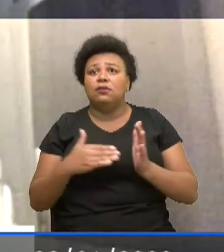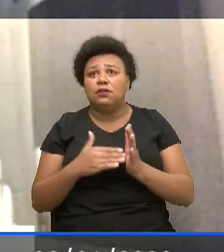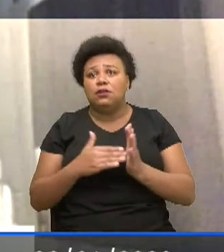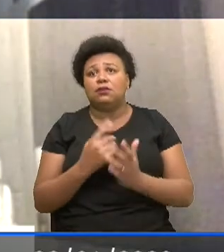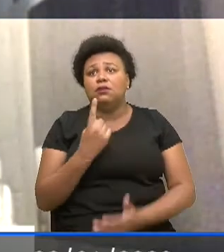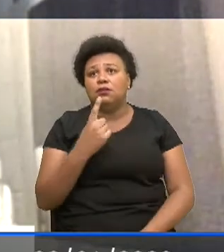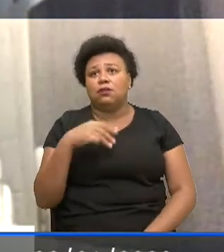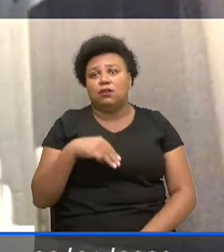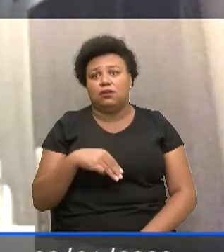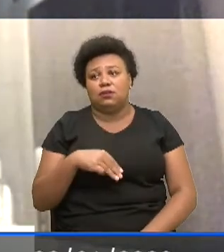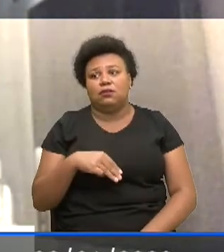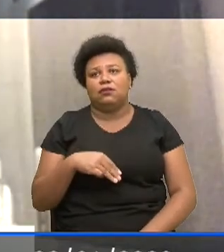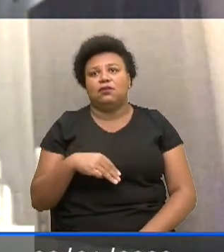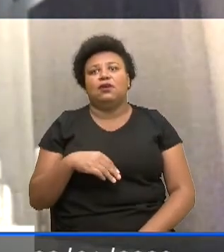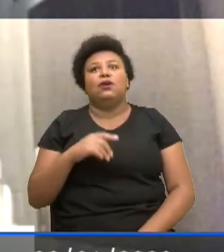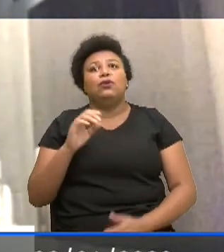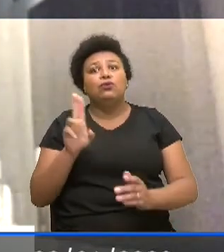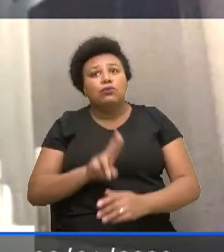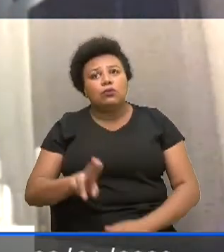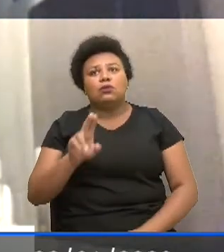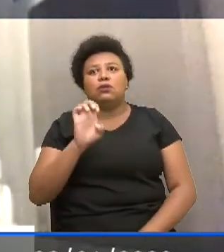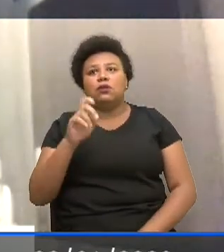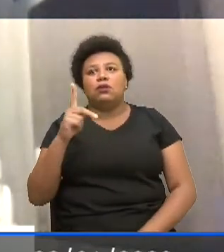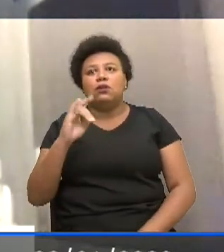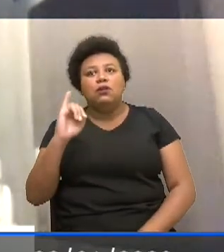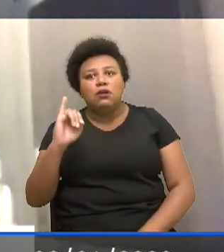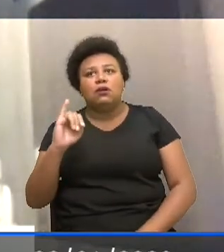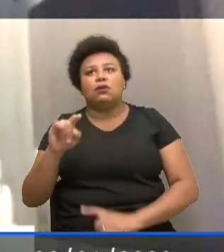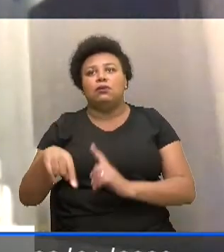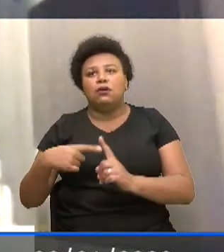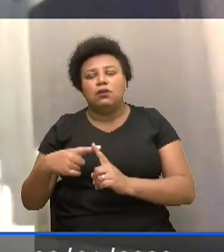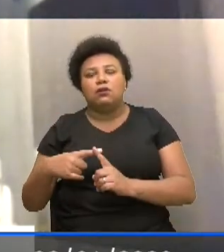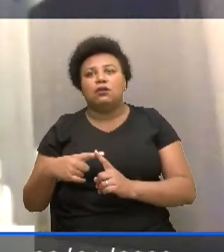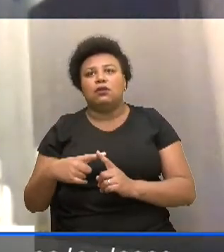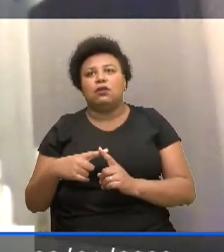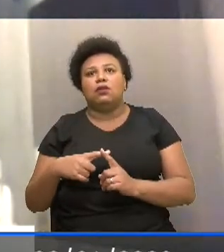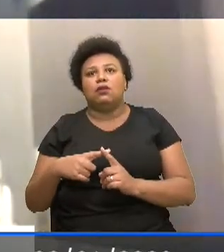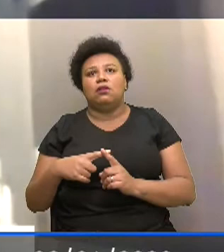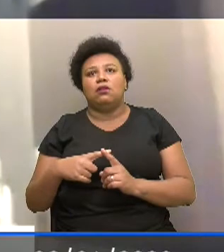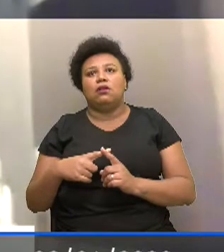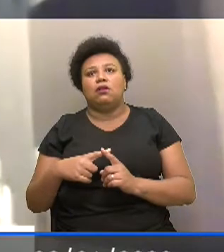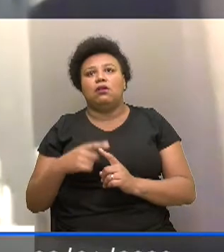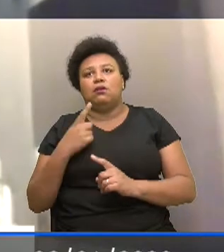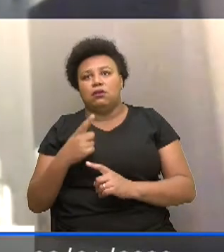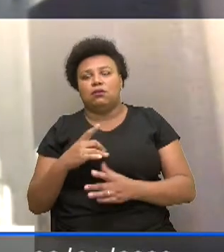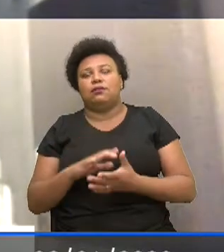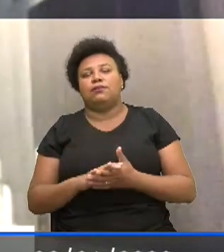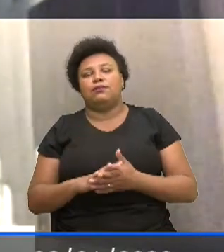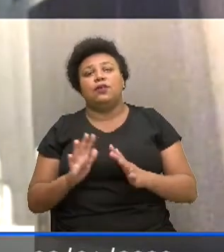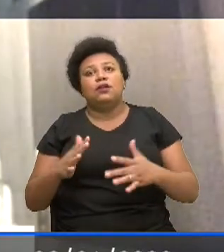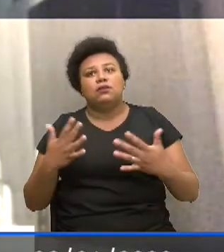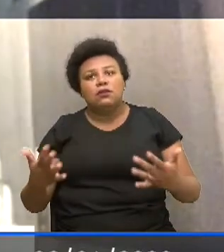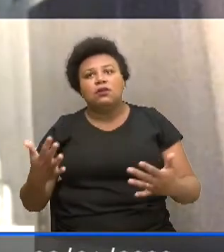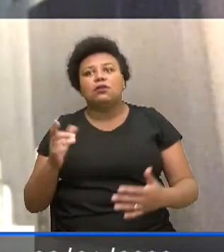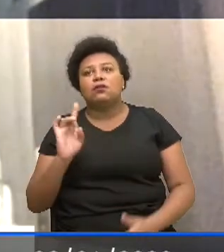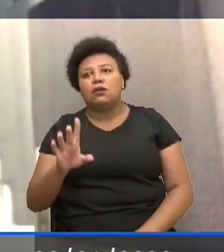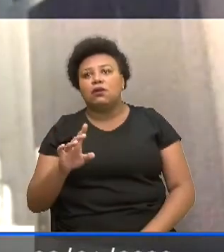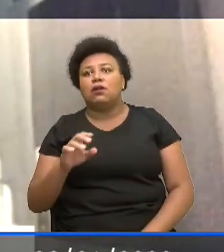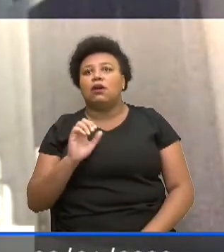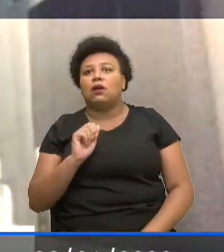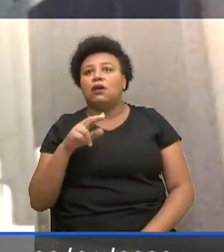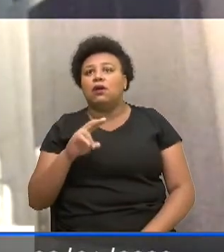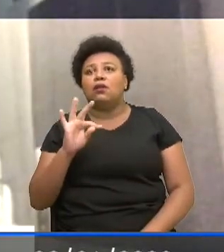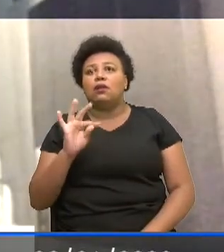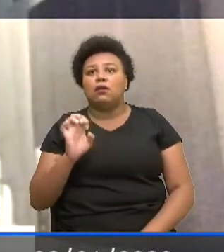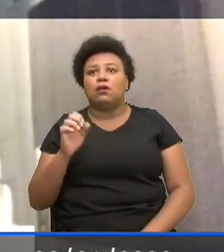1m, com o uso de EPIs e anteparos, ao invés de ou anteparos. Né? Ou, pelo menos, que os anteparos